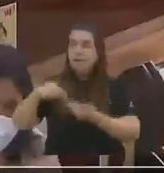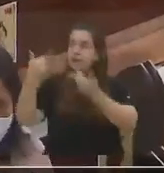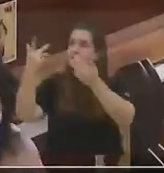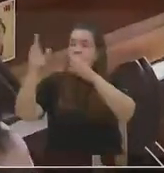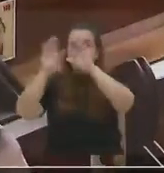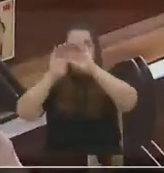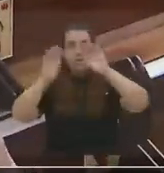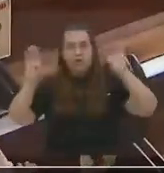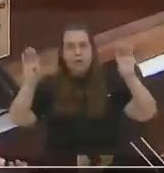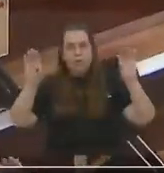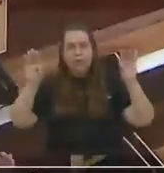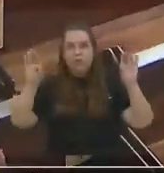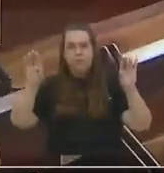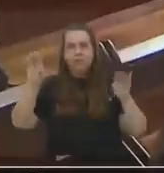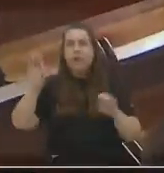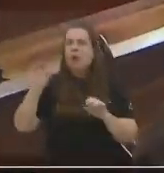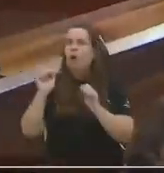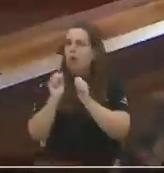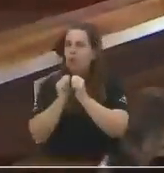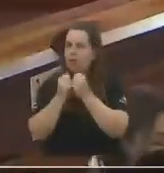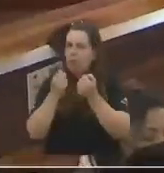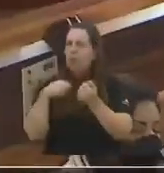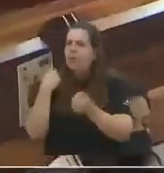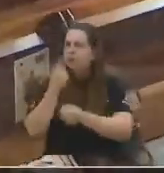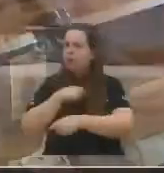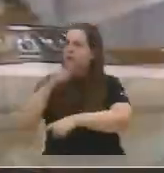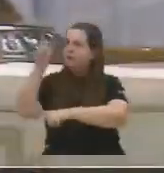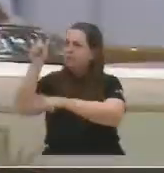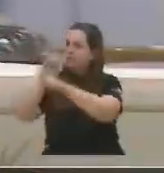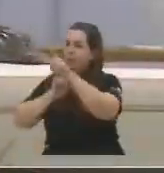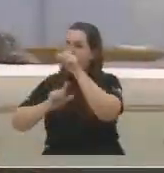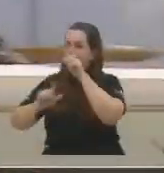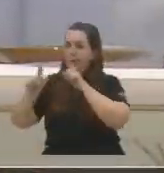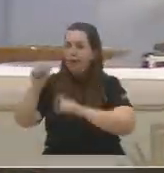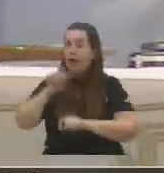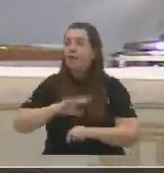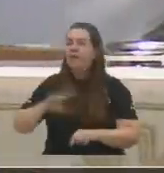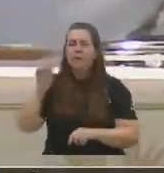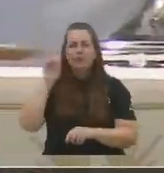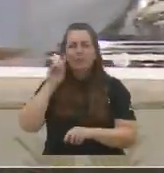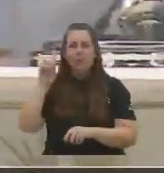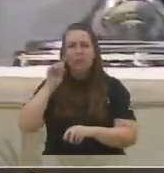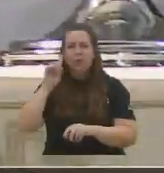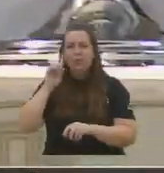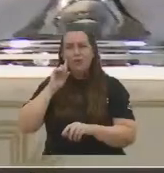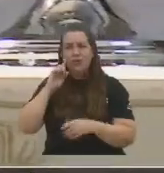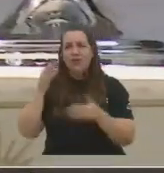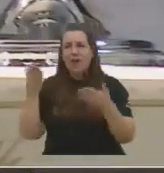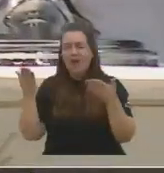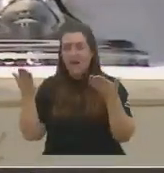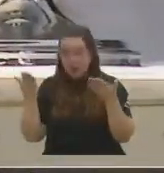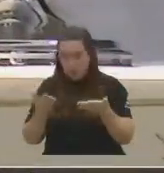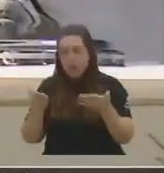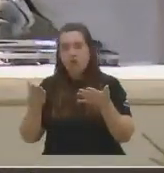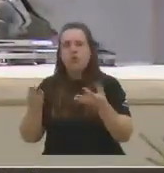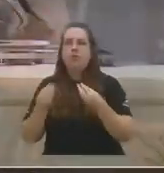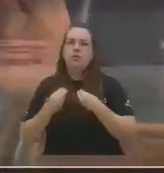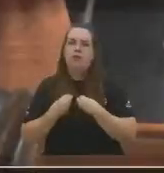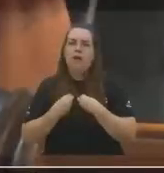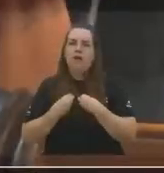vossa vontade, assim na terra como no céu. O pão nosso de cada dia nos dai